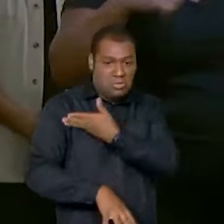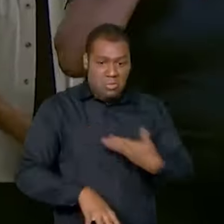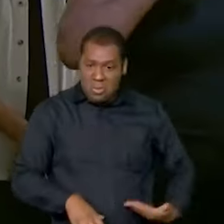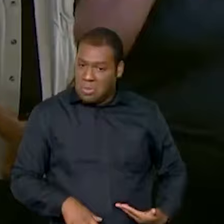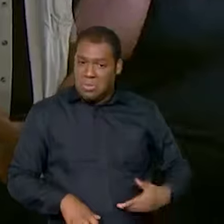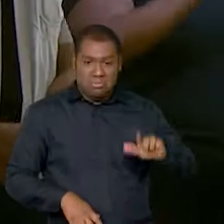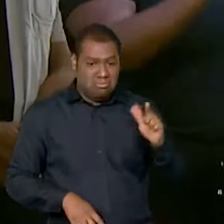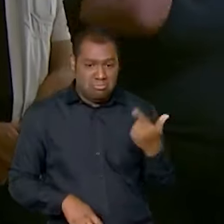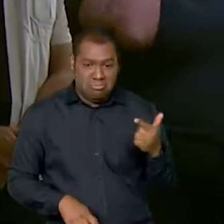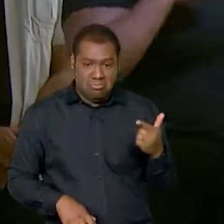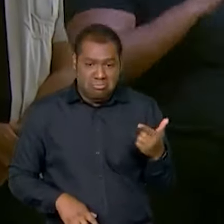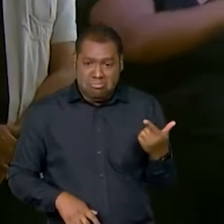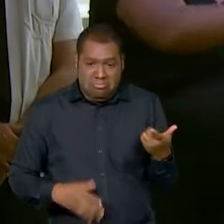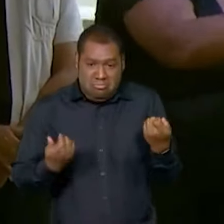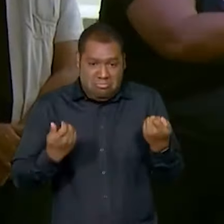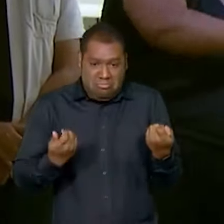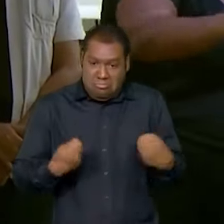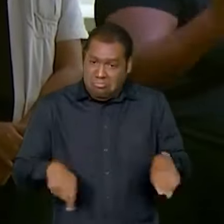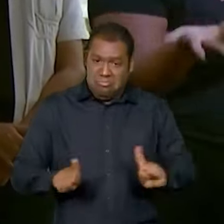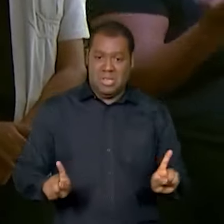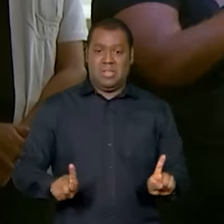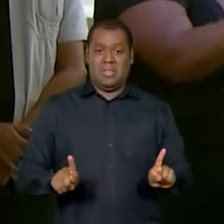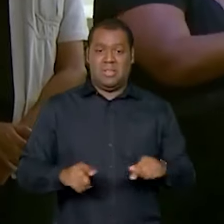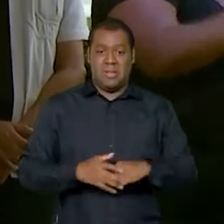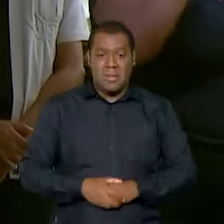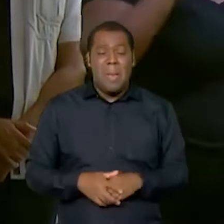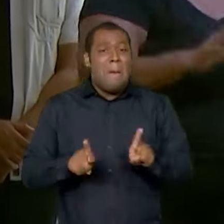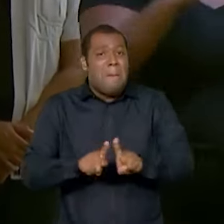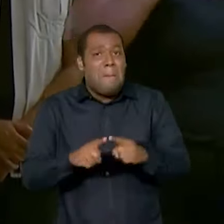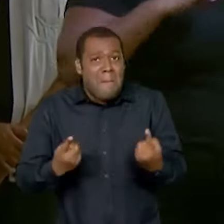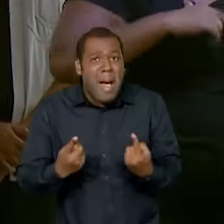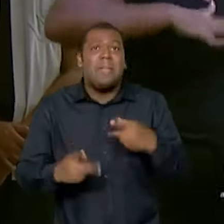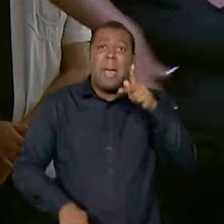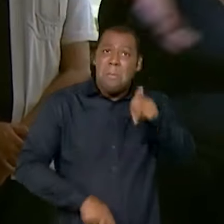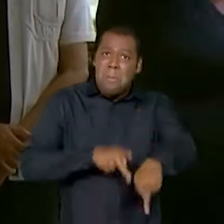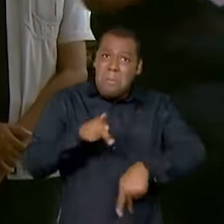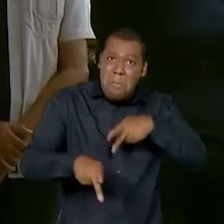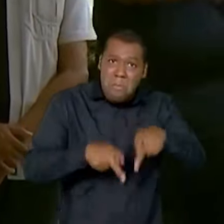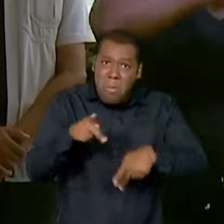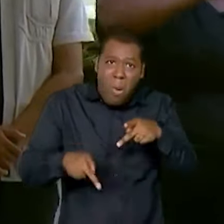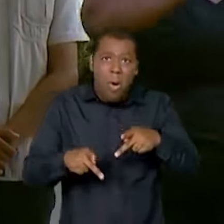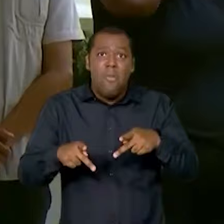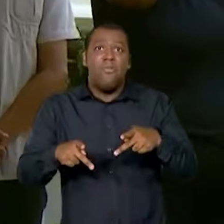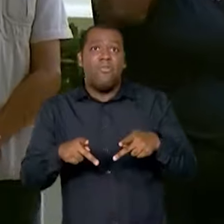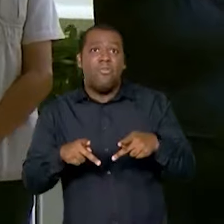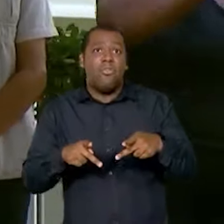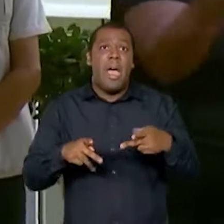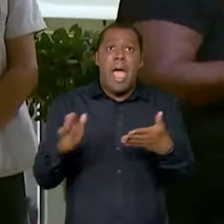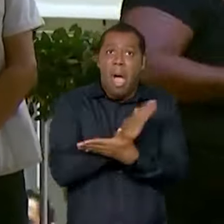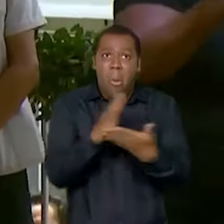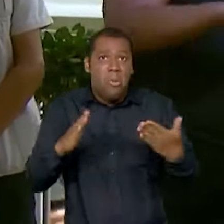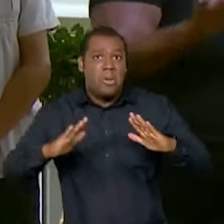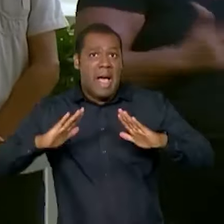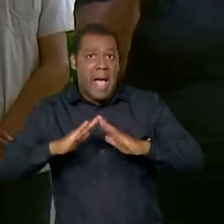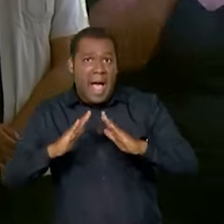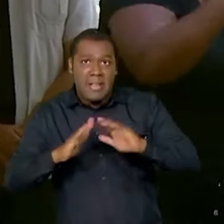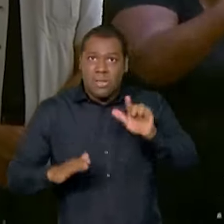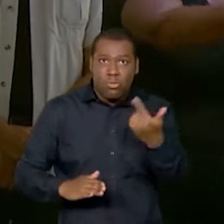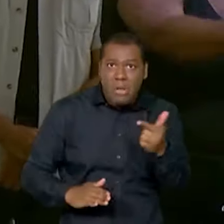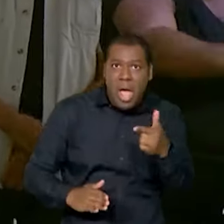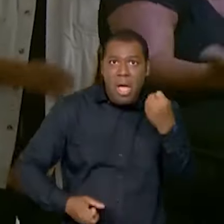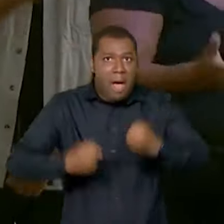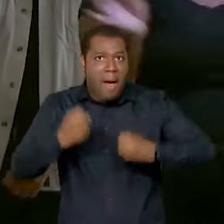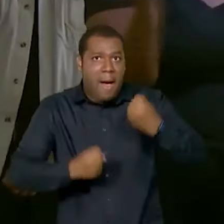precisa de casa. Mas você tem uma parte da população que não tem carro, que não tem casa e que não